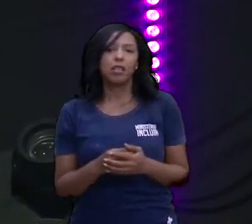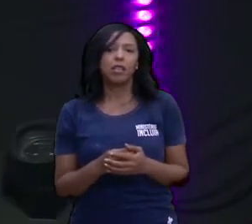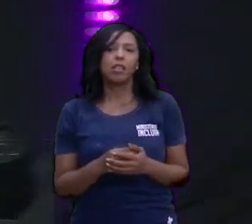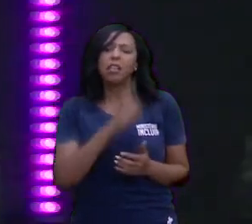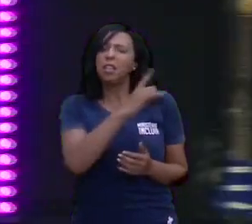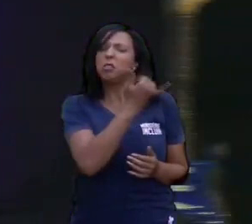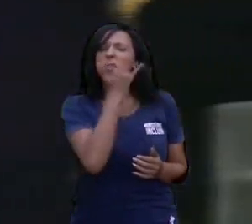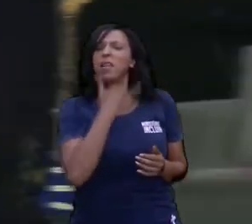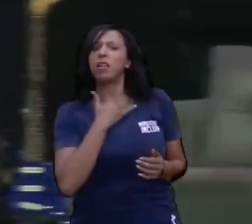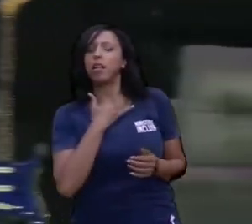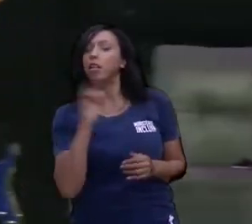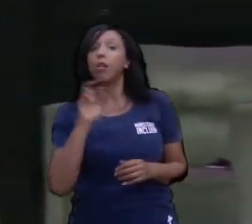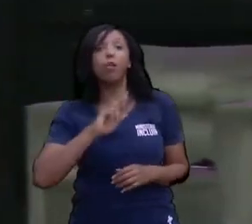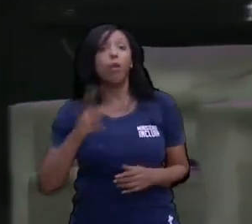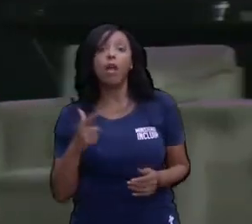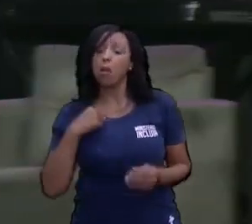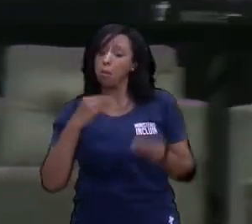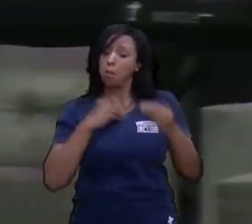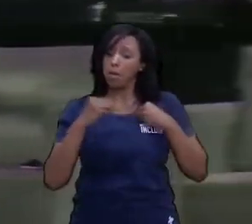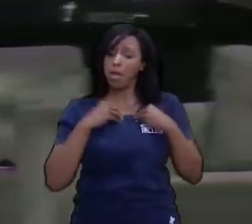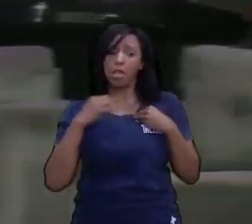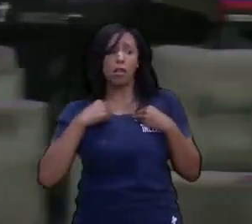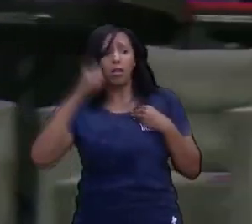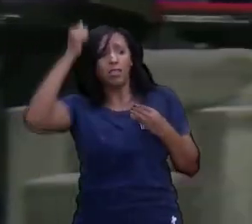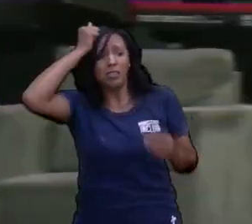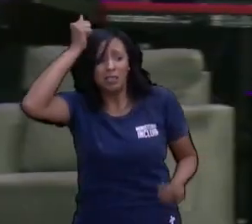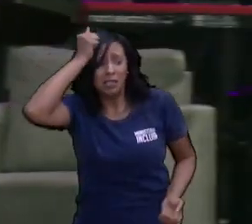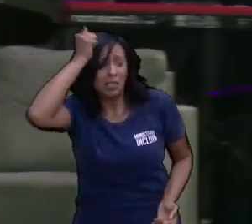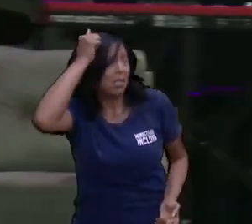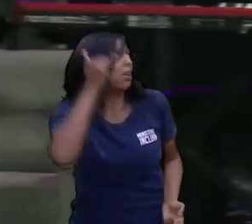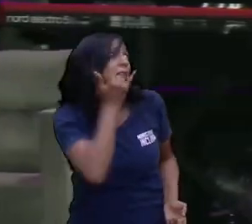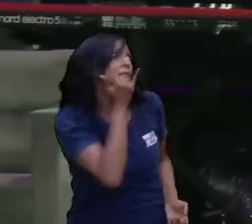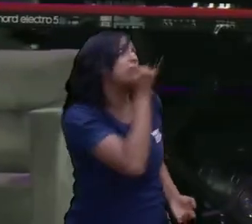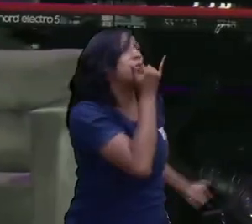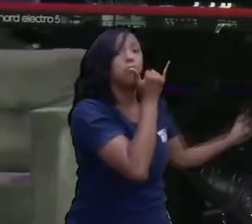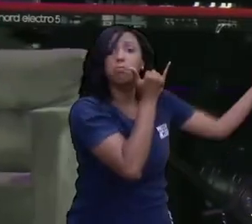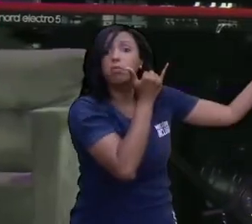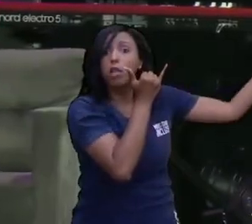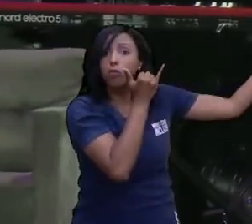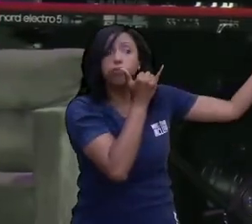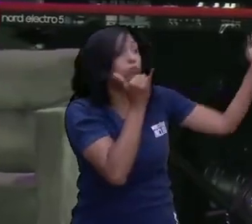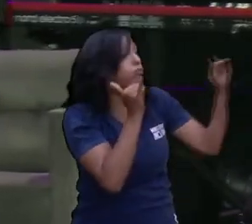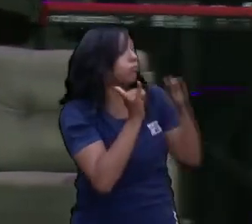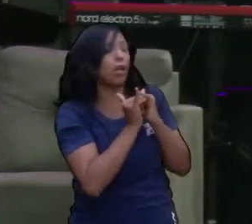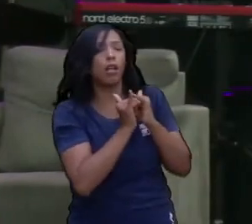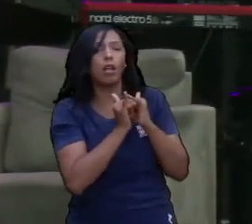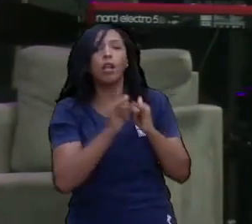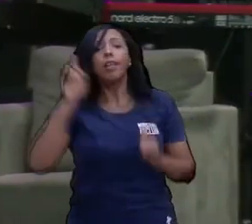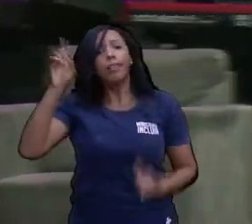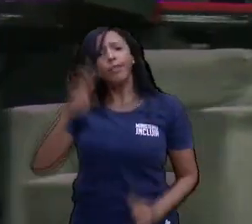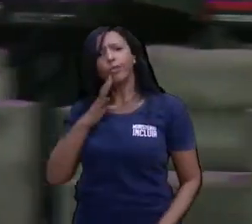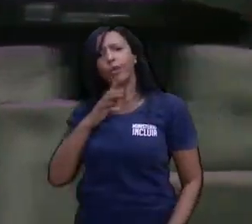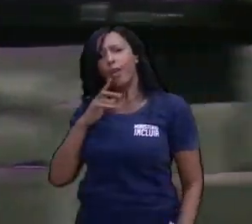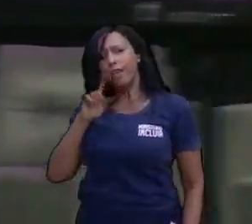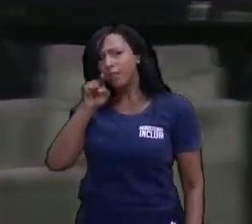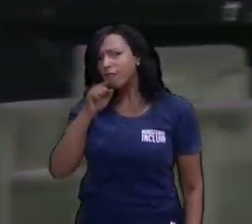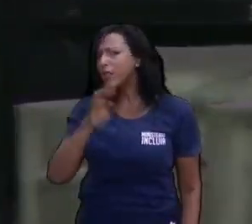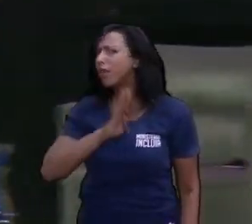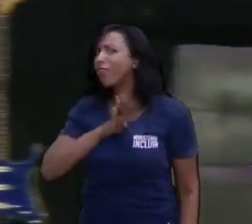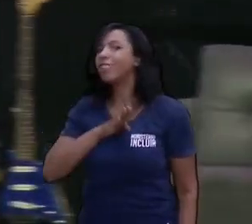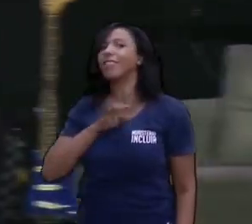a Deus olha teu coração Deus saga.to é Essência tua verdade é mas a Bíblia diz que